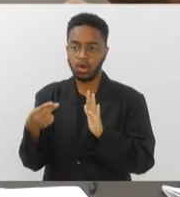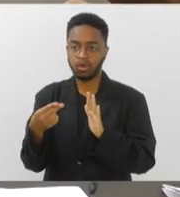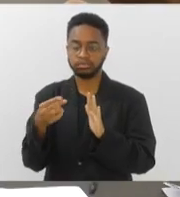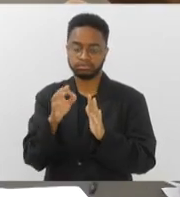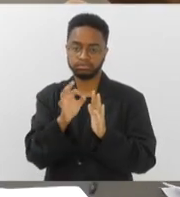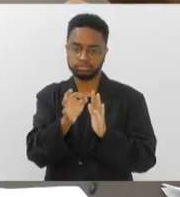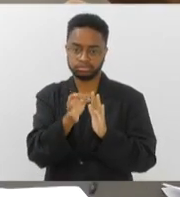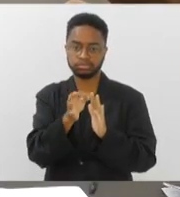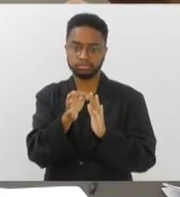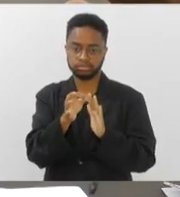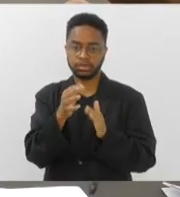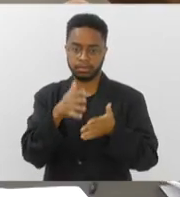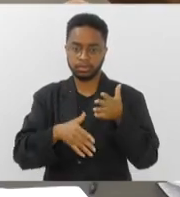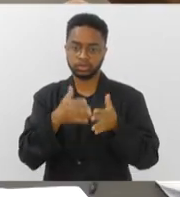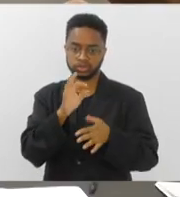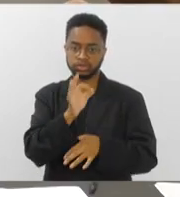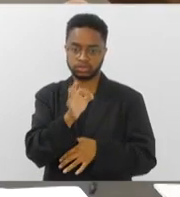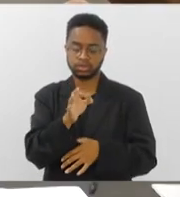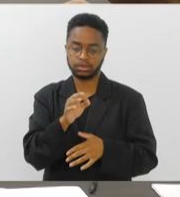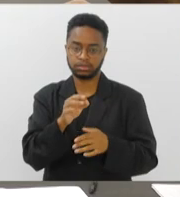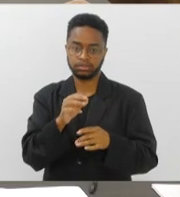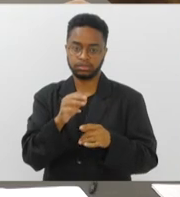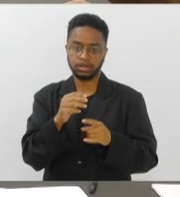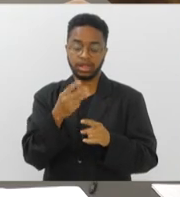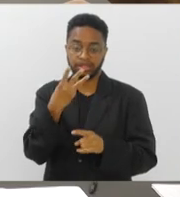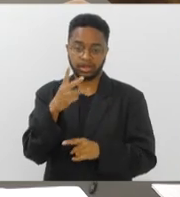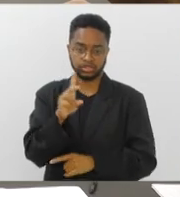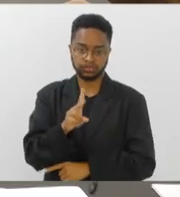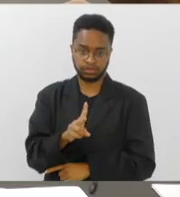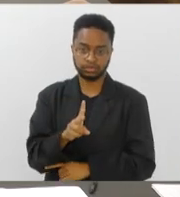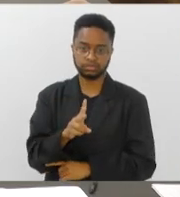certo. Prejudicabilidade. Triplamente prejudicada.